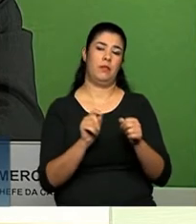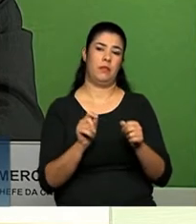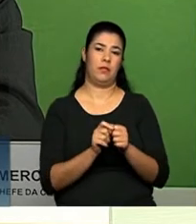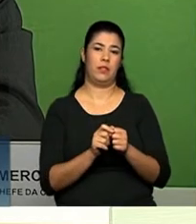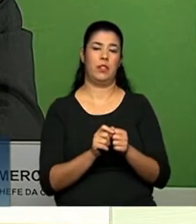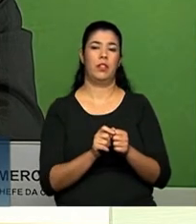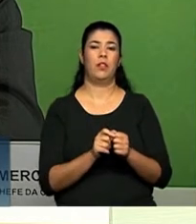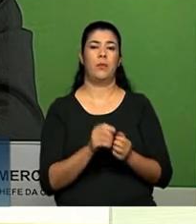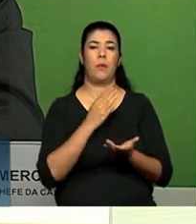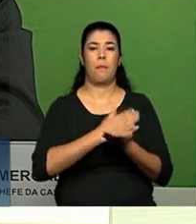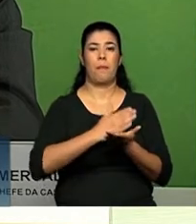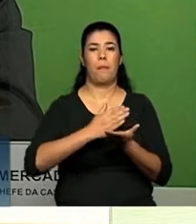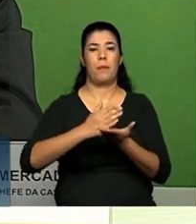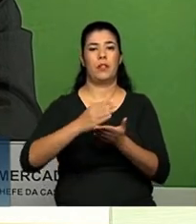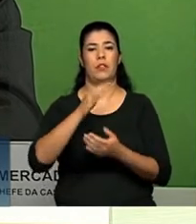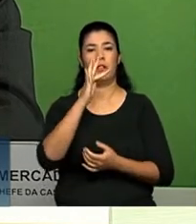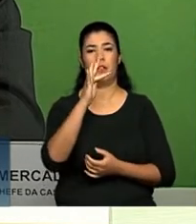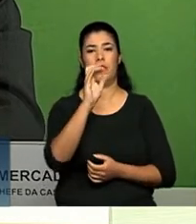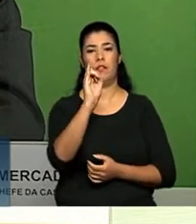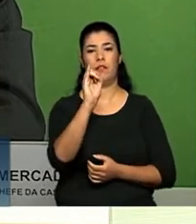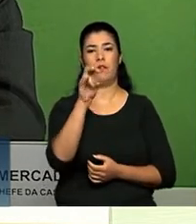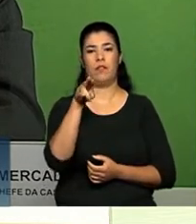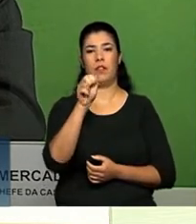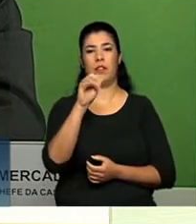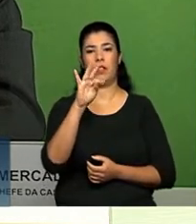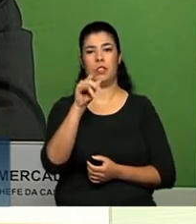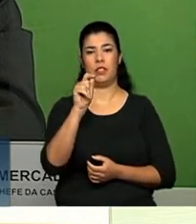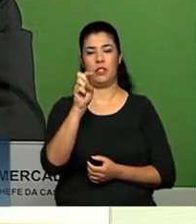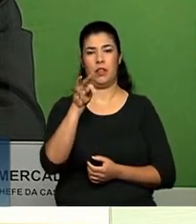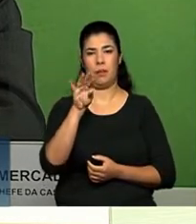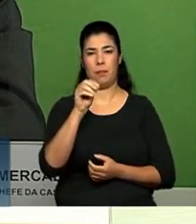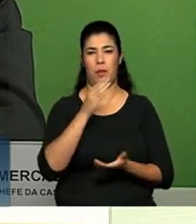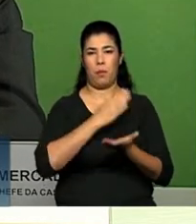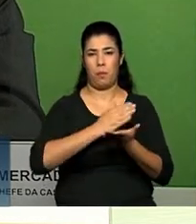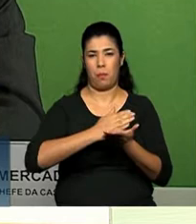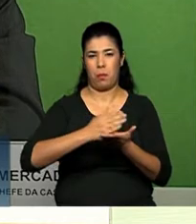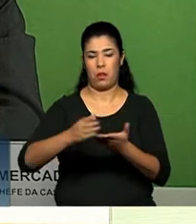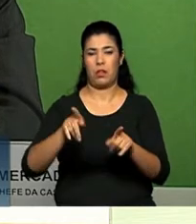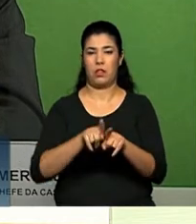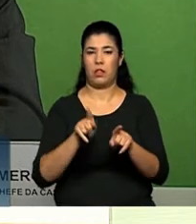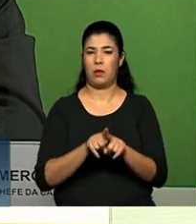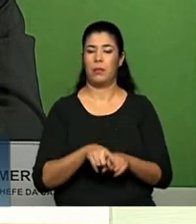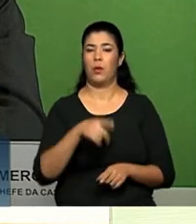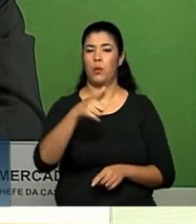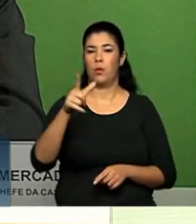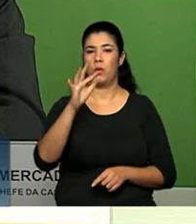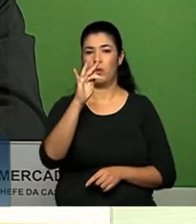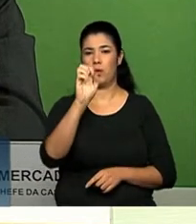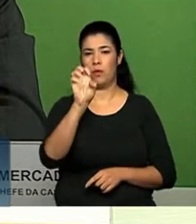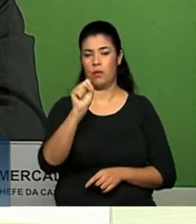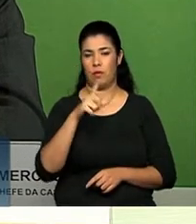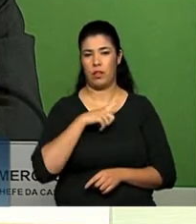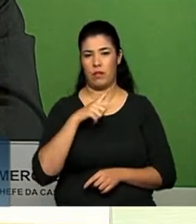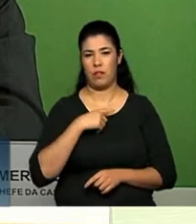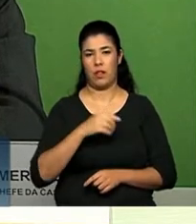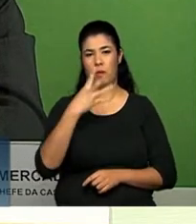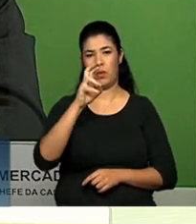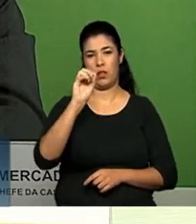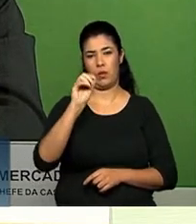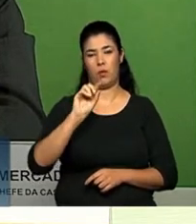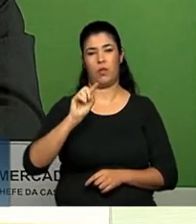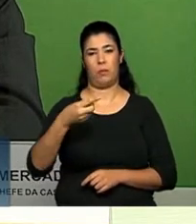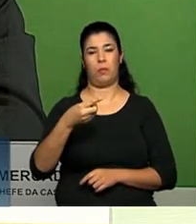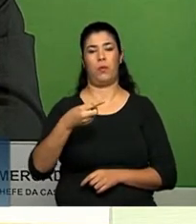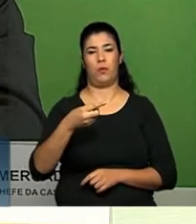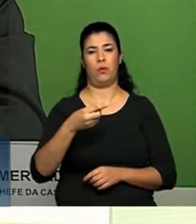de financiamento, e o FIES agora vai ter o mesmo padrão dos outros programas do MEC, 450 pontos de linha de corte vai ser o